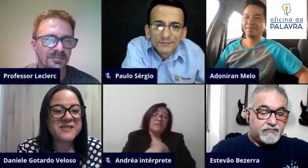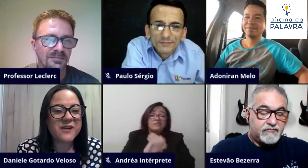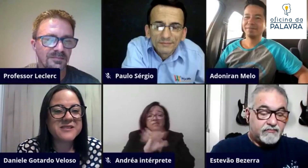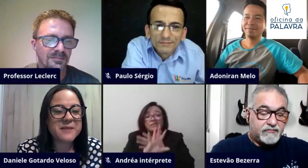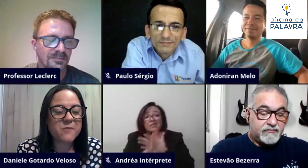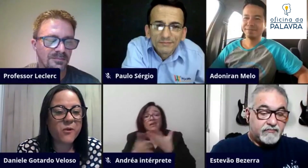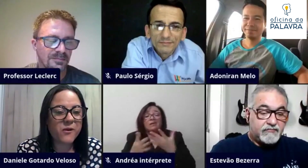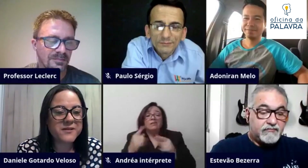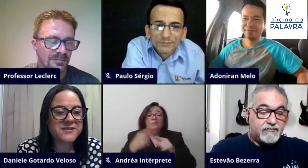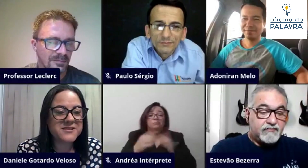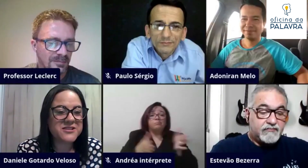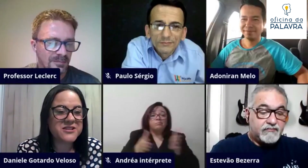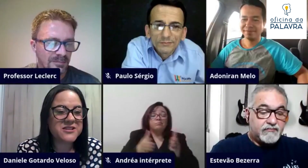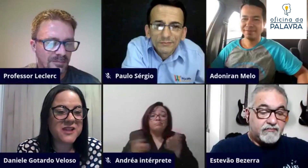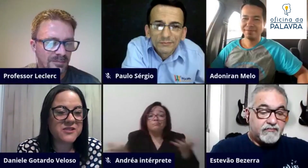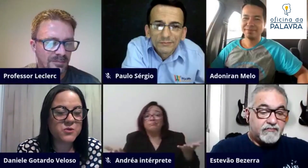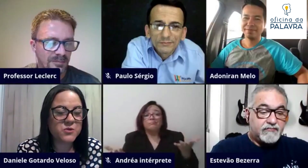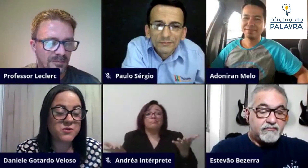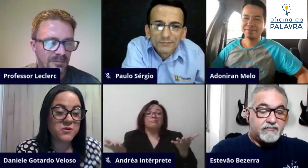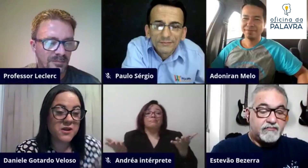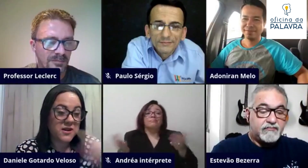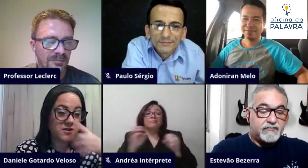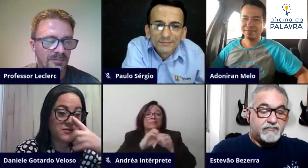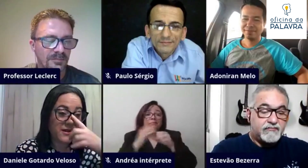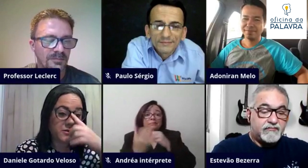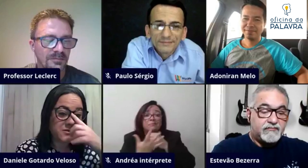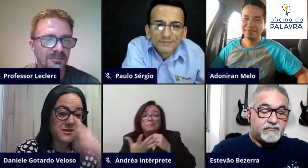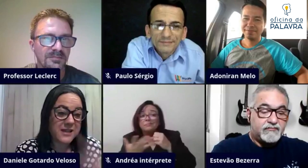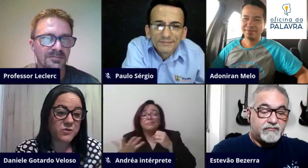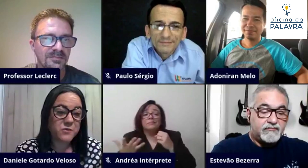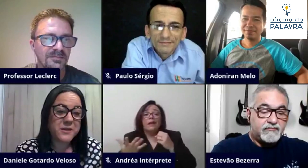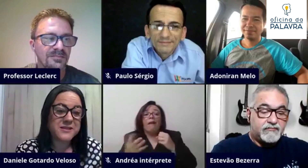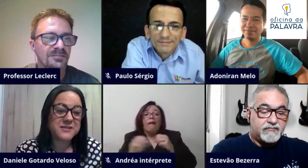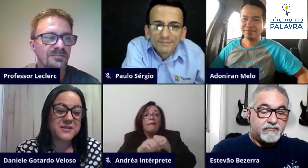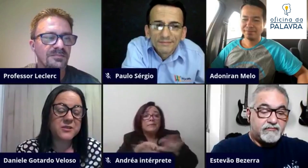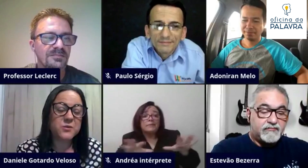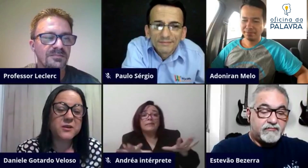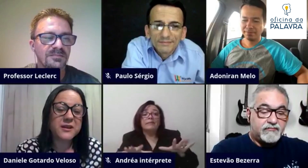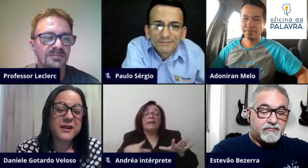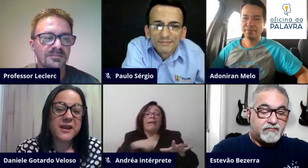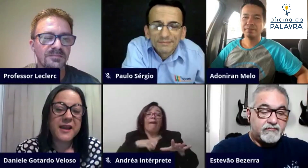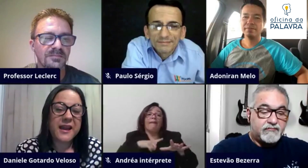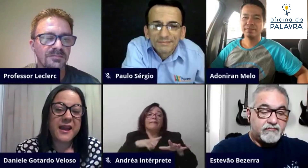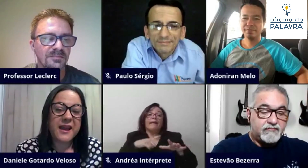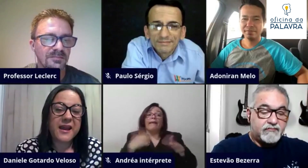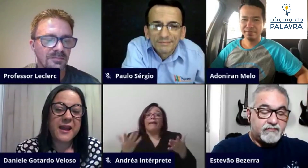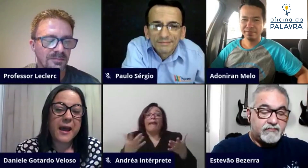Tendo as aulas remotas, a gente tem surdos de vários estados do Brasil,